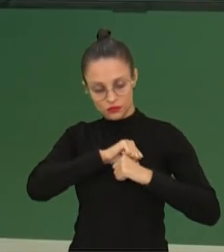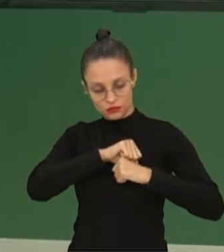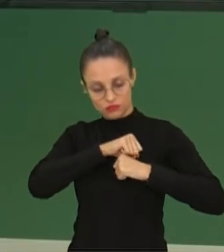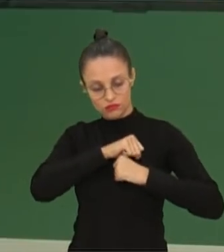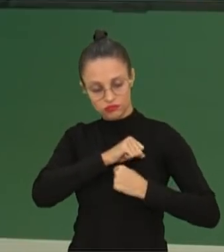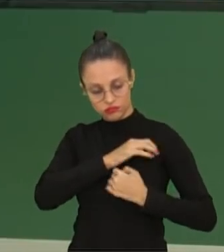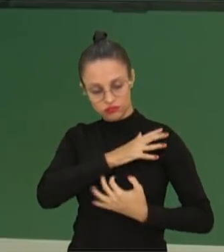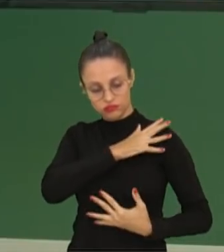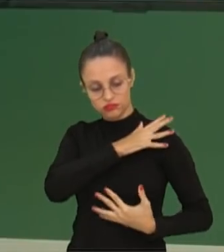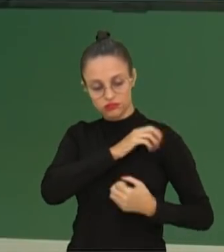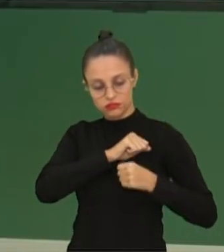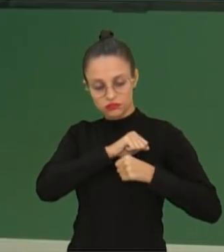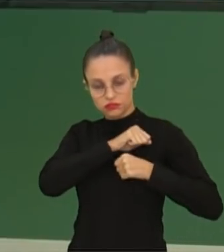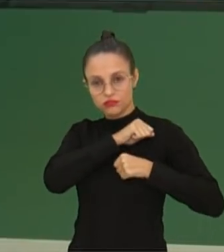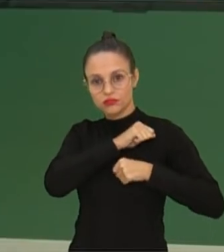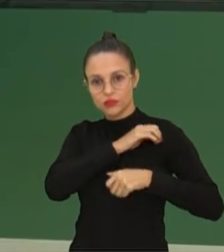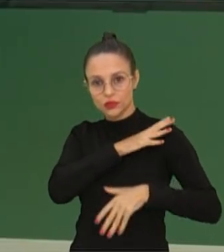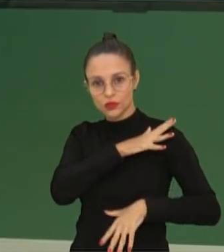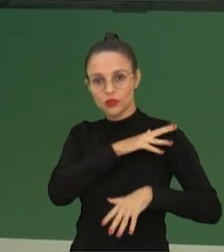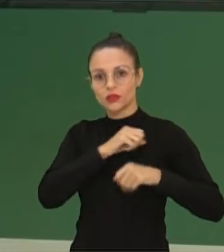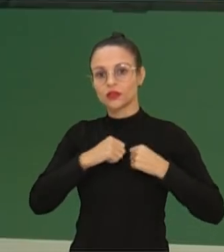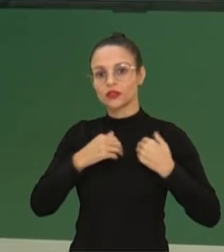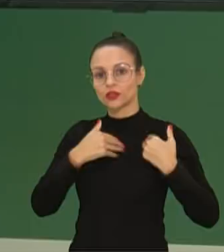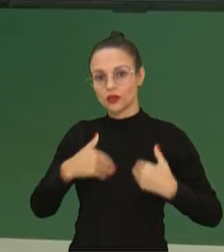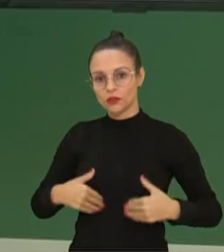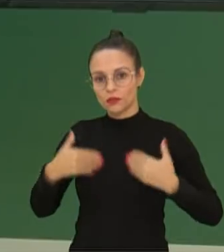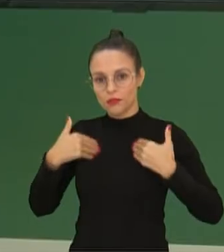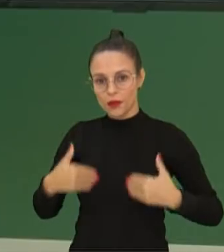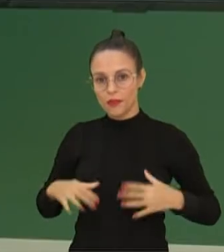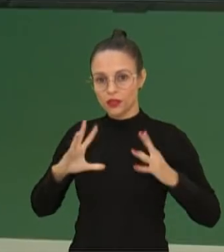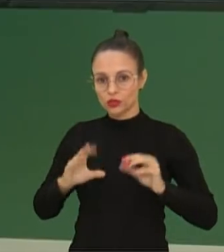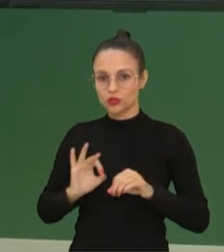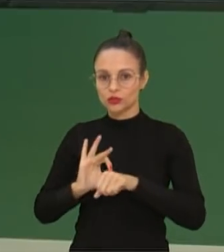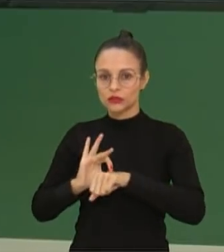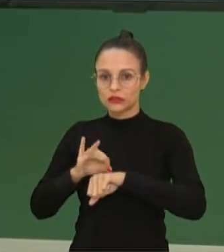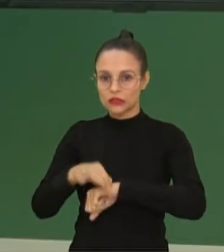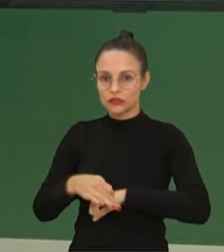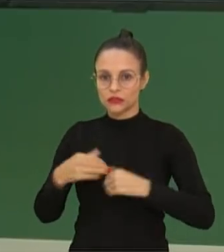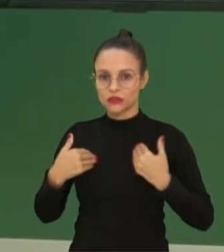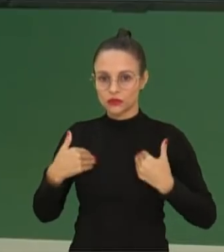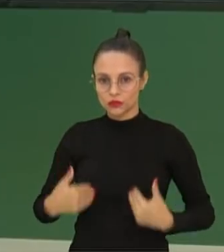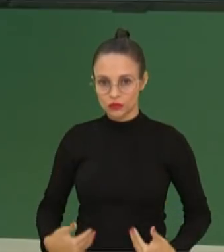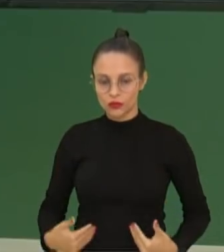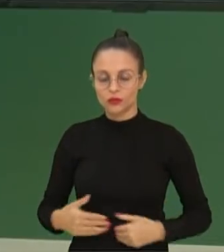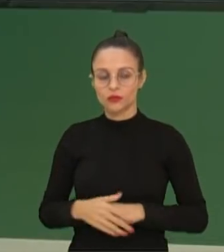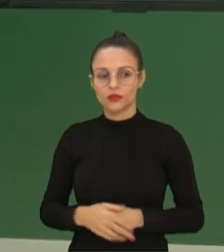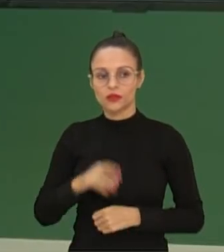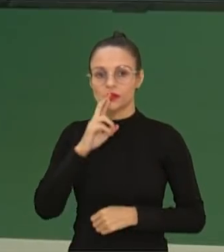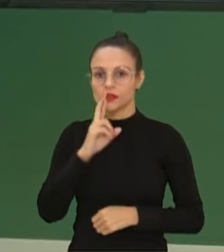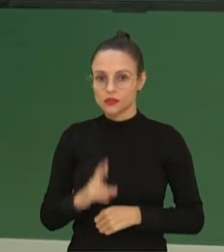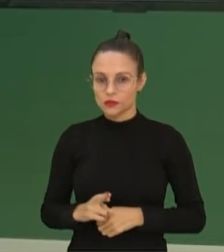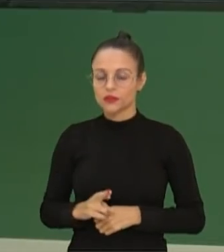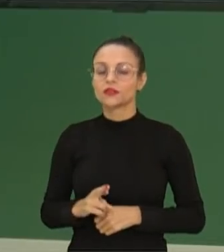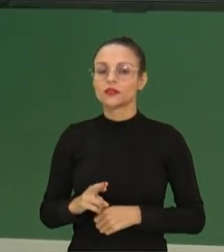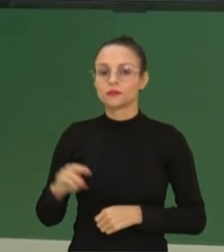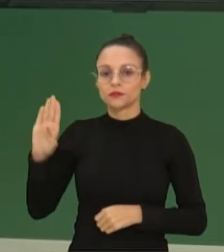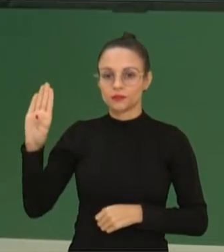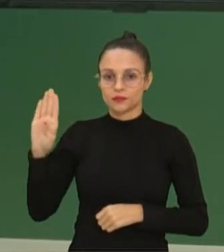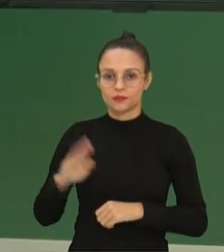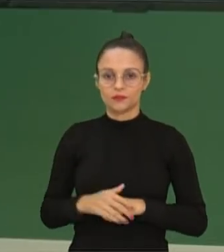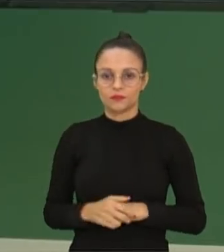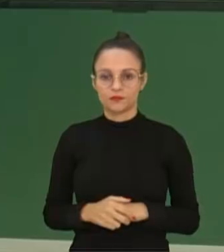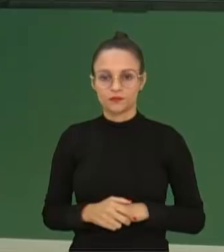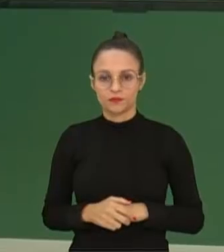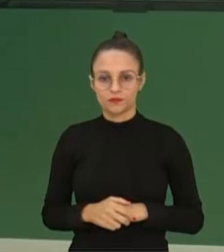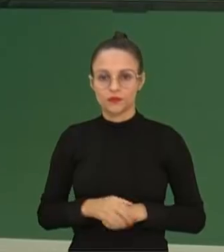o sangue do coração para todos esses tecidos do nosso corpo. Então, a nossa resposta era a letra B, né,